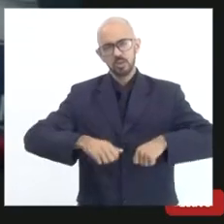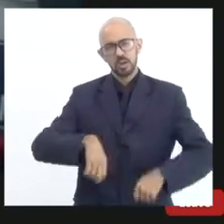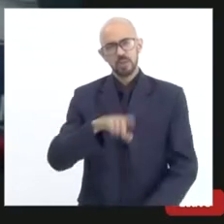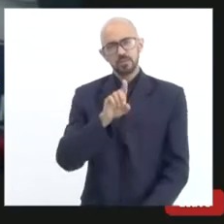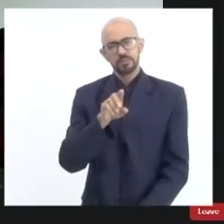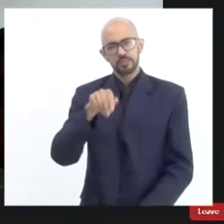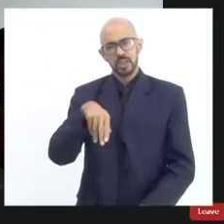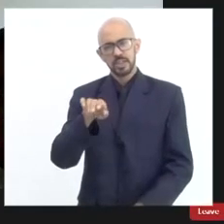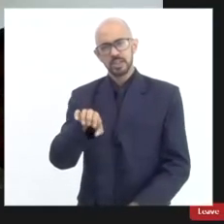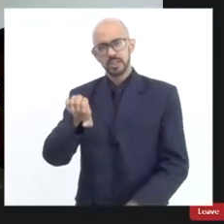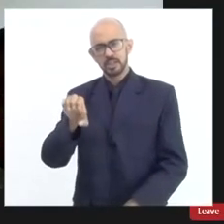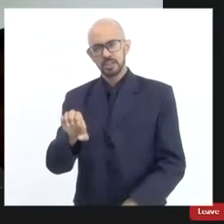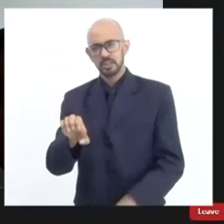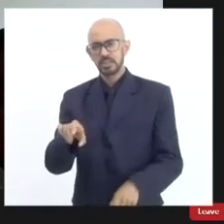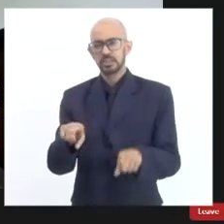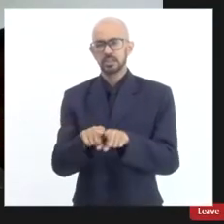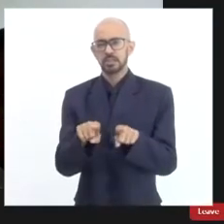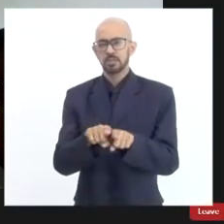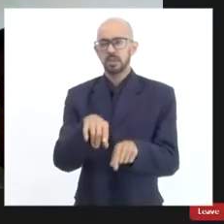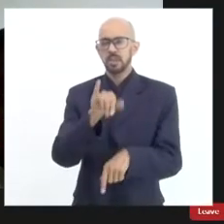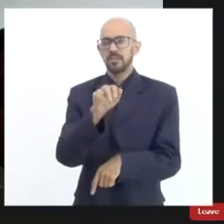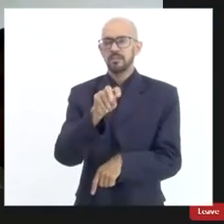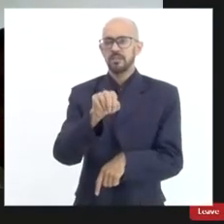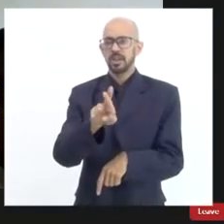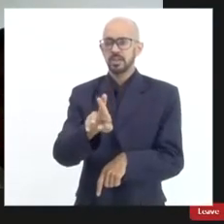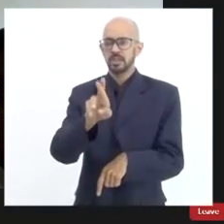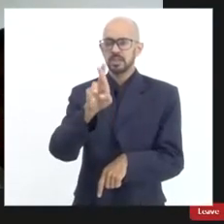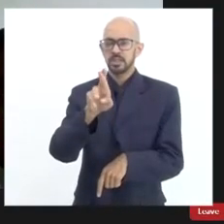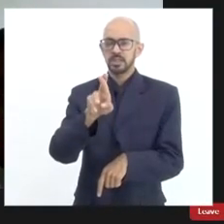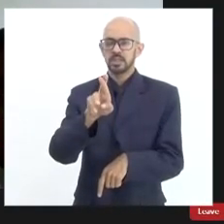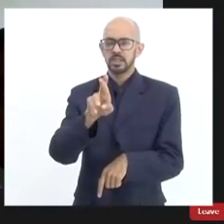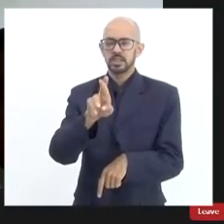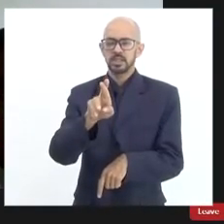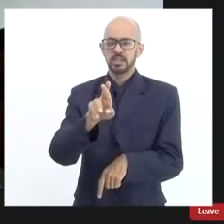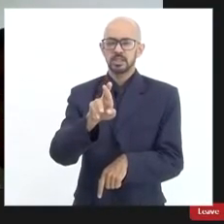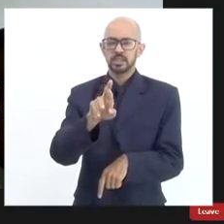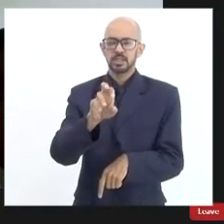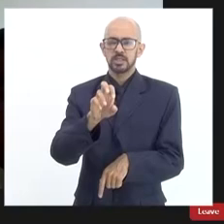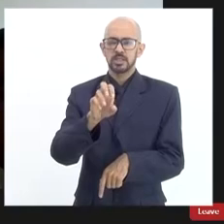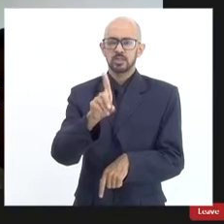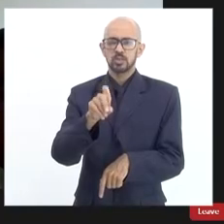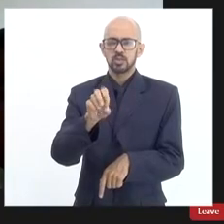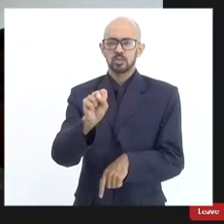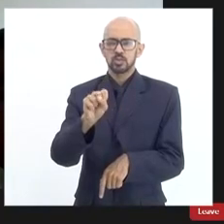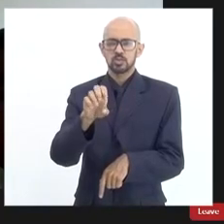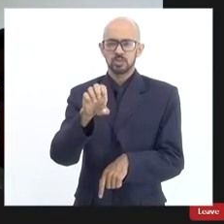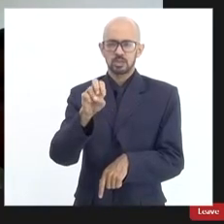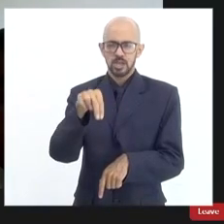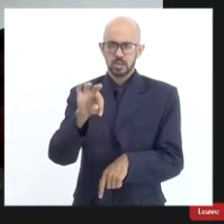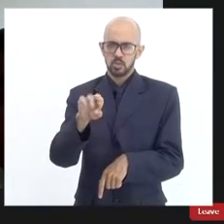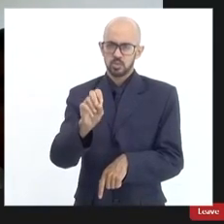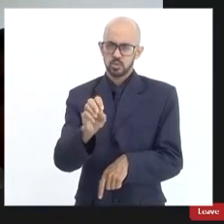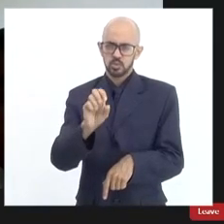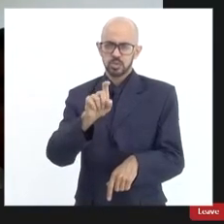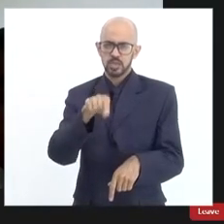Daiane Kumperman, o Ivanir dos Santos, uma figura que a gente tem aí na mais alta